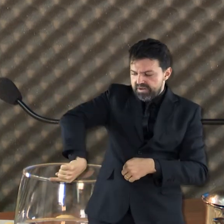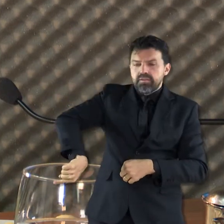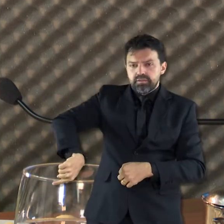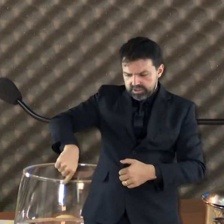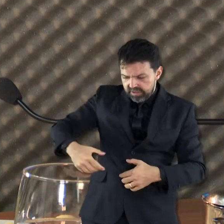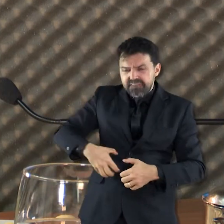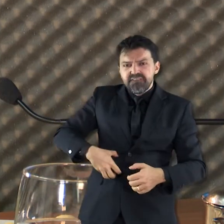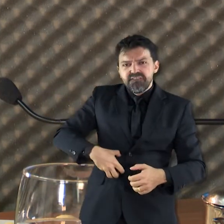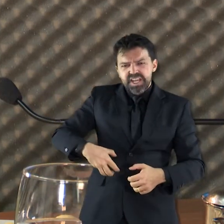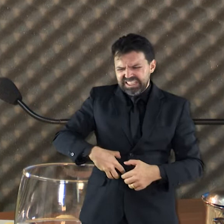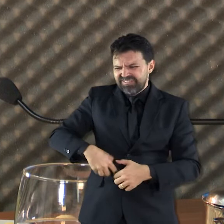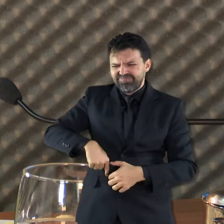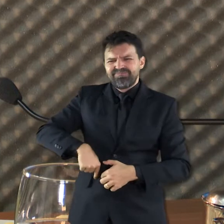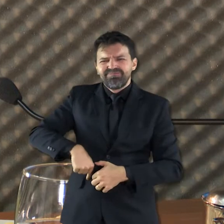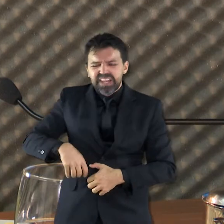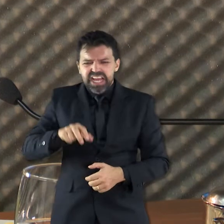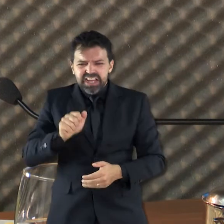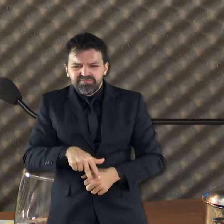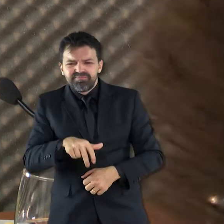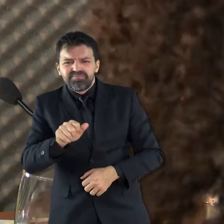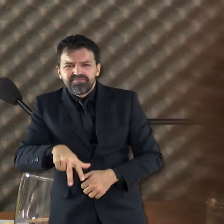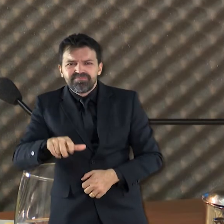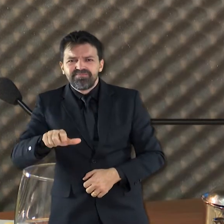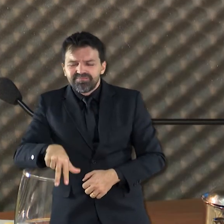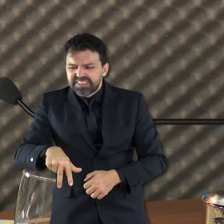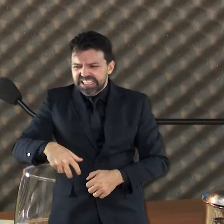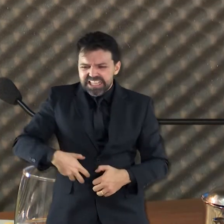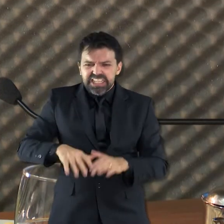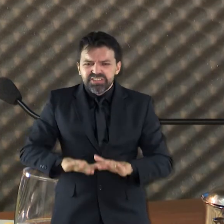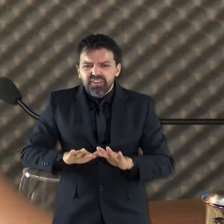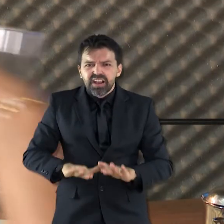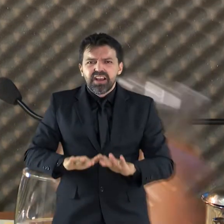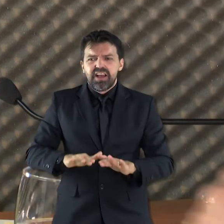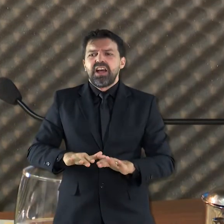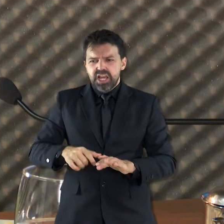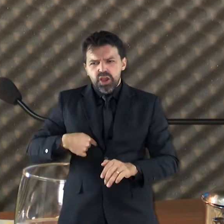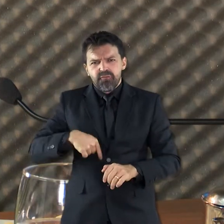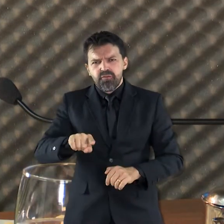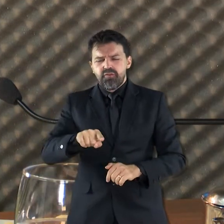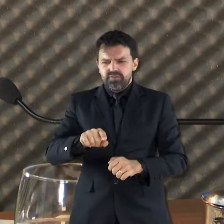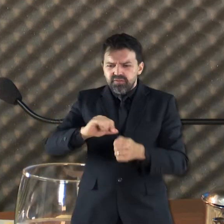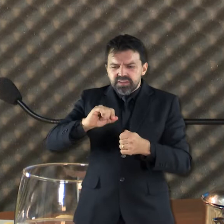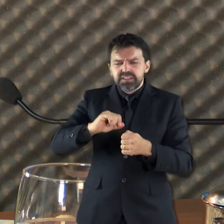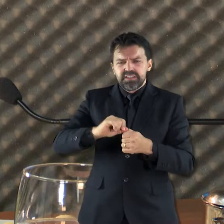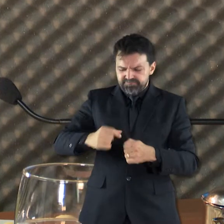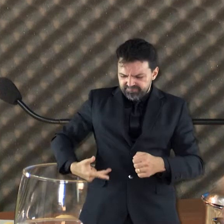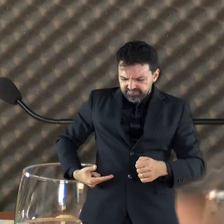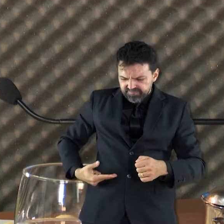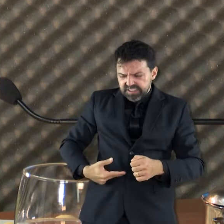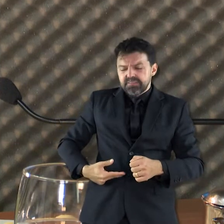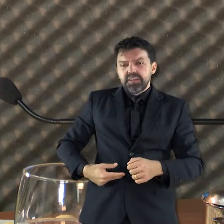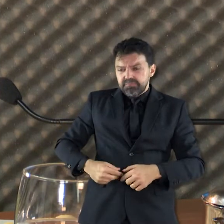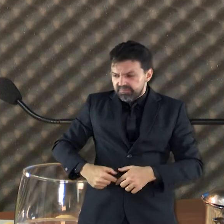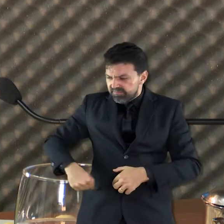que doía, ardia. Eu tinha feito a operação há pouco tempo, mas eu pensei, eu vou fazer. Aí eu vim, dei o curso,